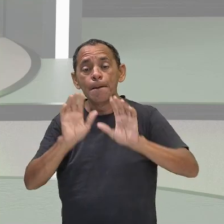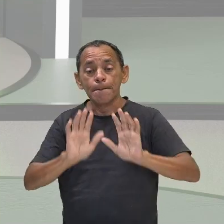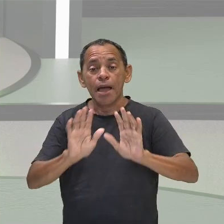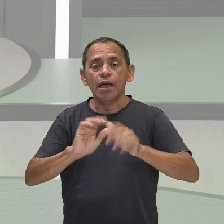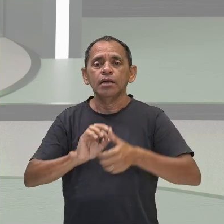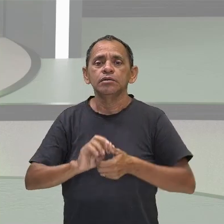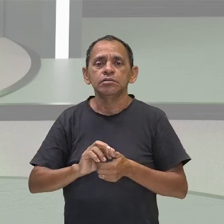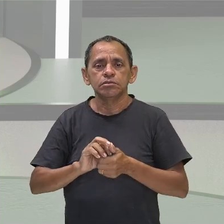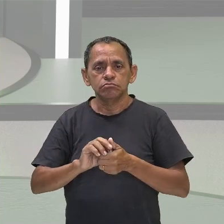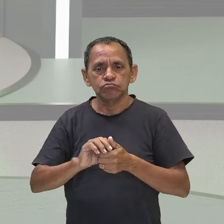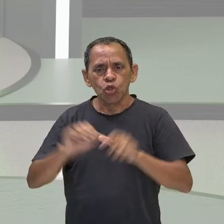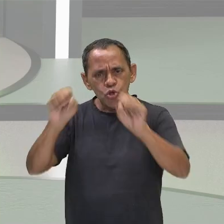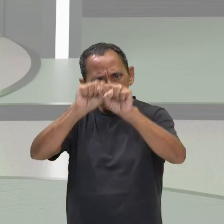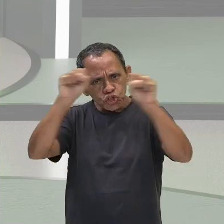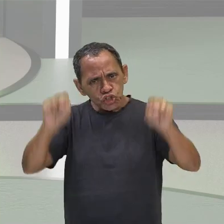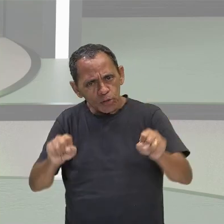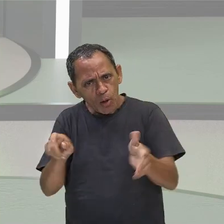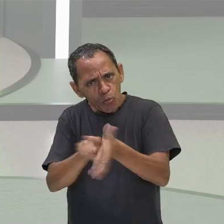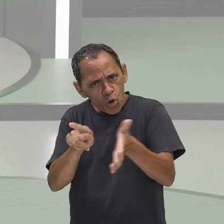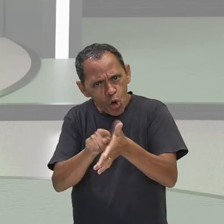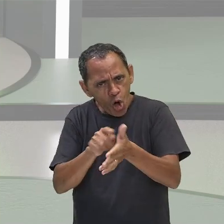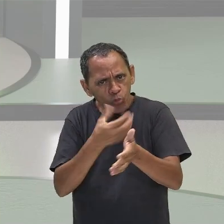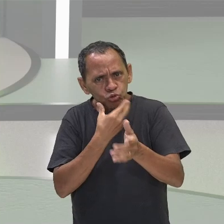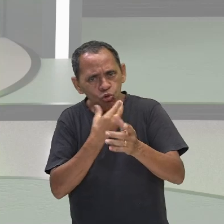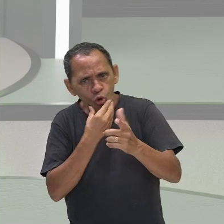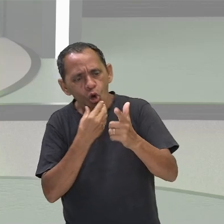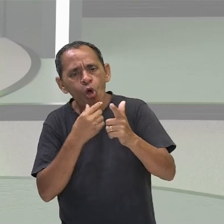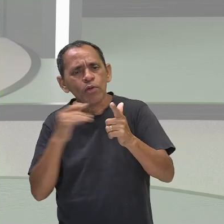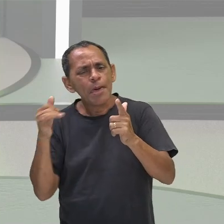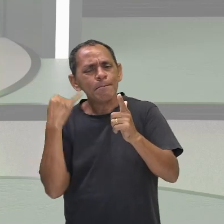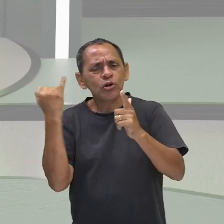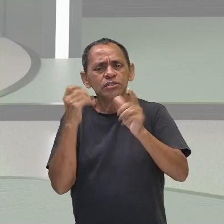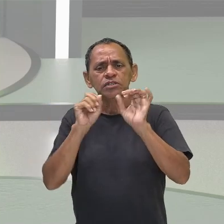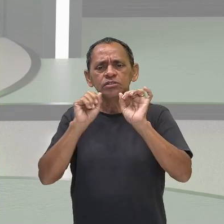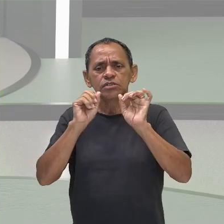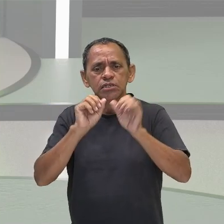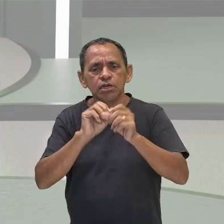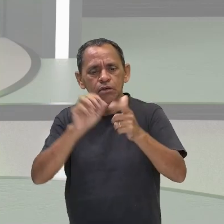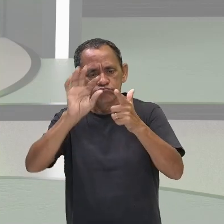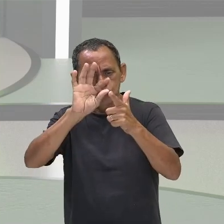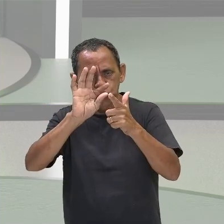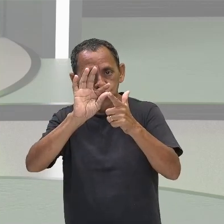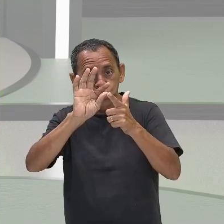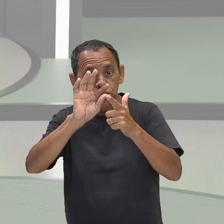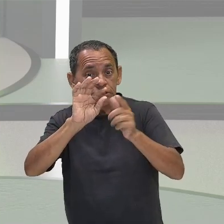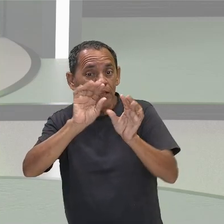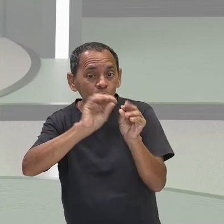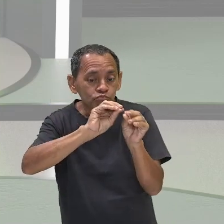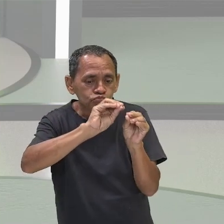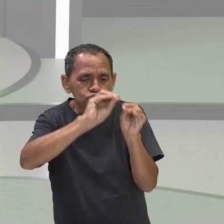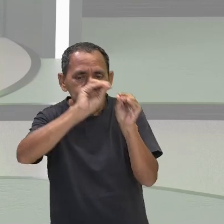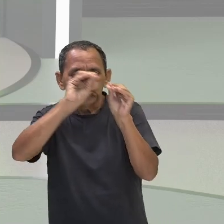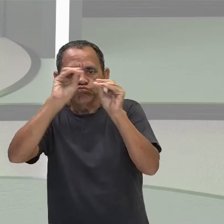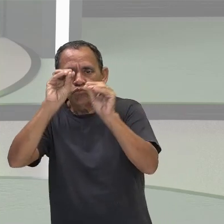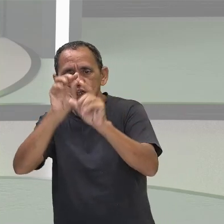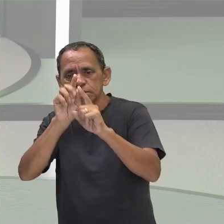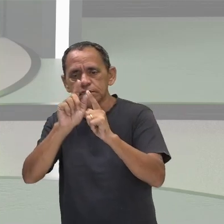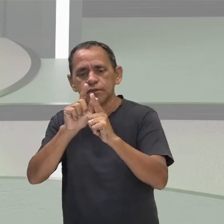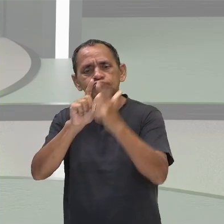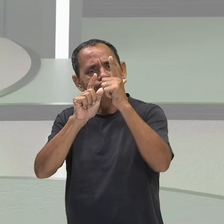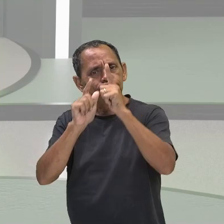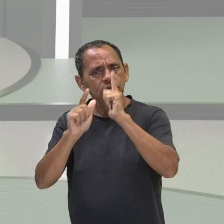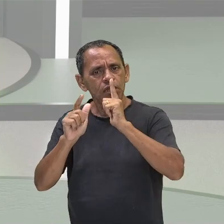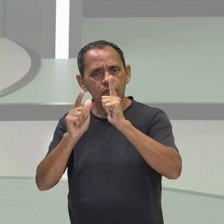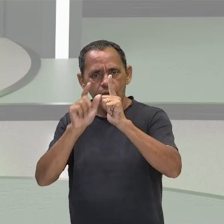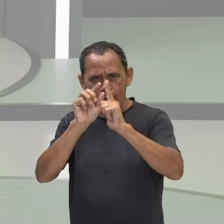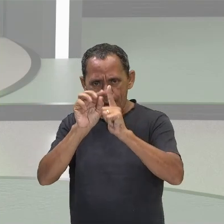reprodutor masculino vai ter ali importância na condução e no lançamento por meio externo do sêmen